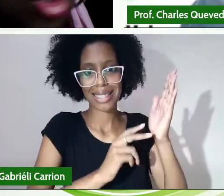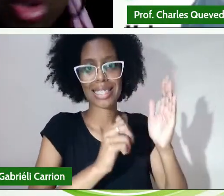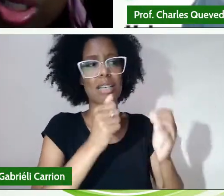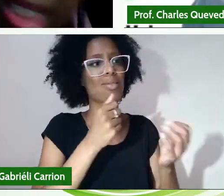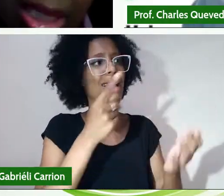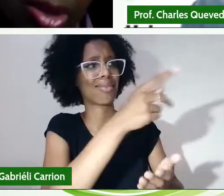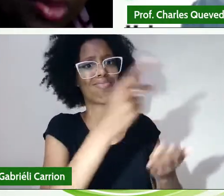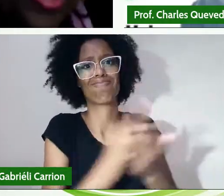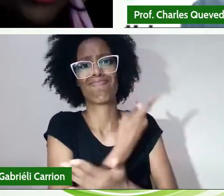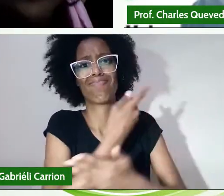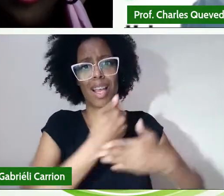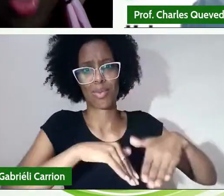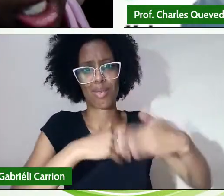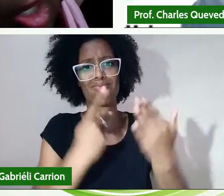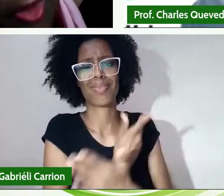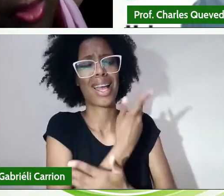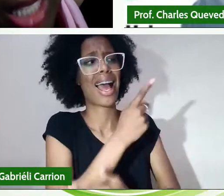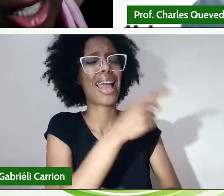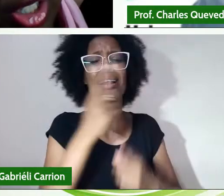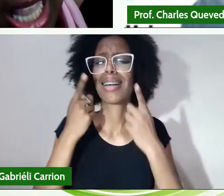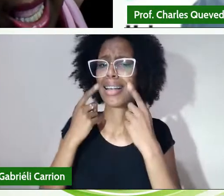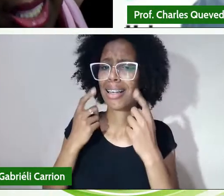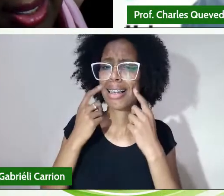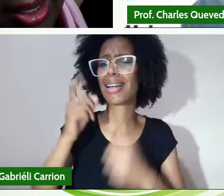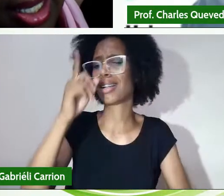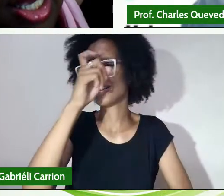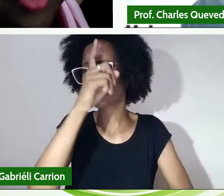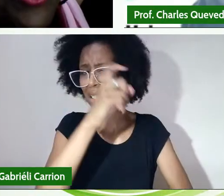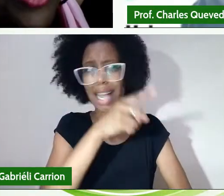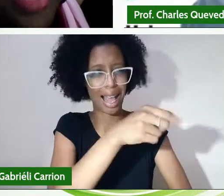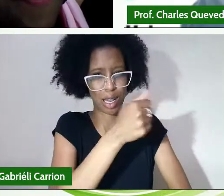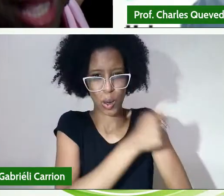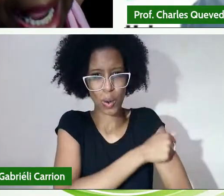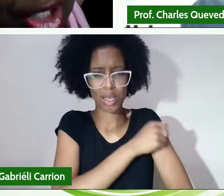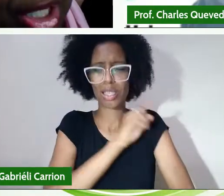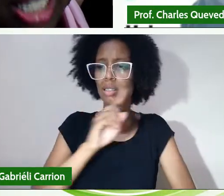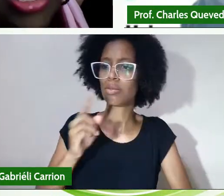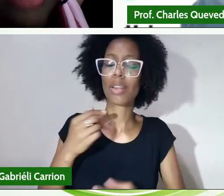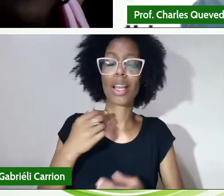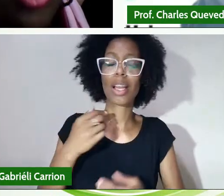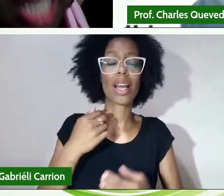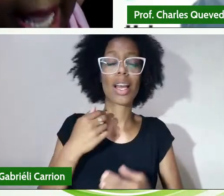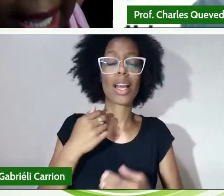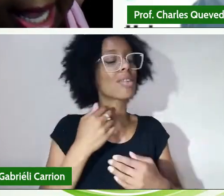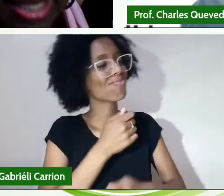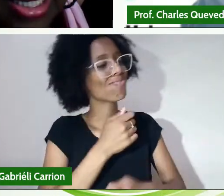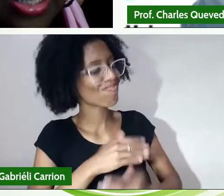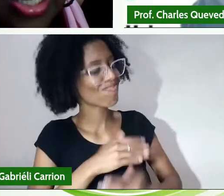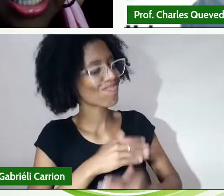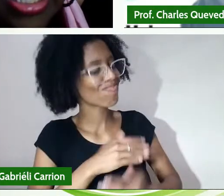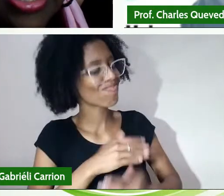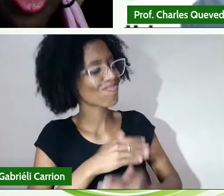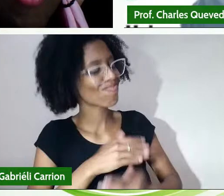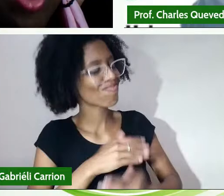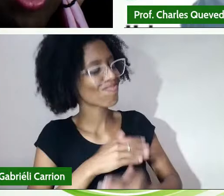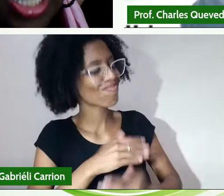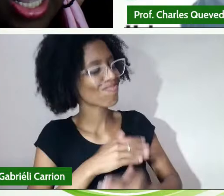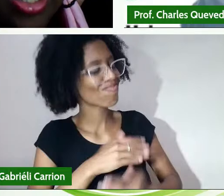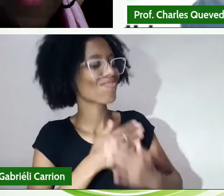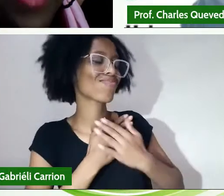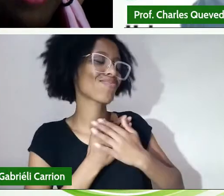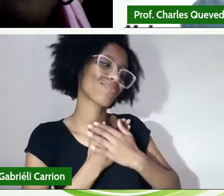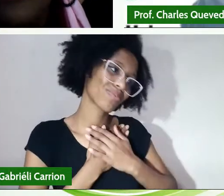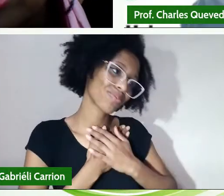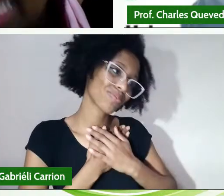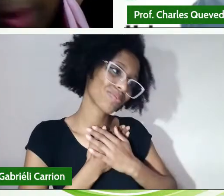Ela veio chorando, falando de toda a dificuldade dela. Eu fui empática em acolher aquele sentimento